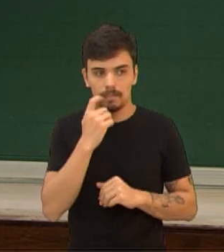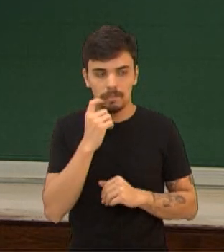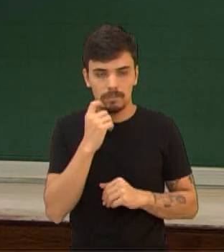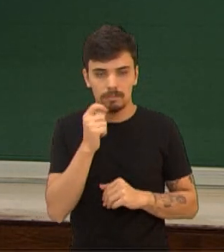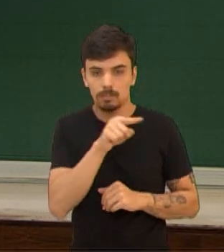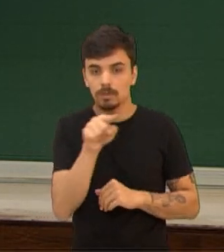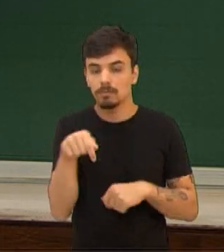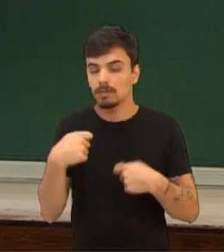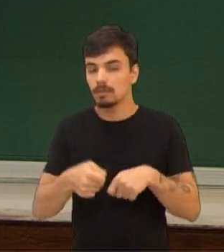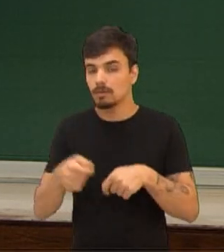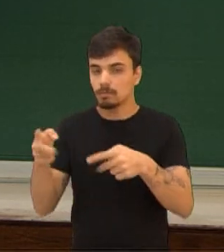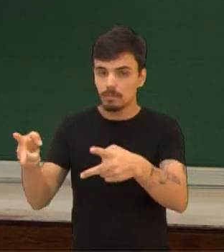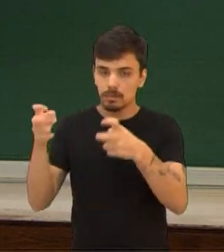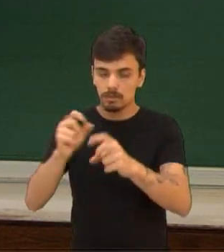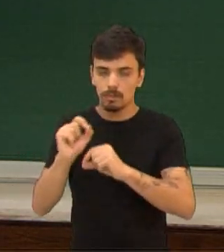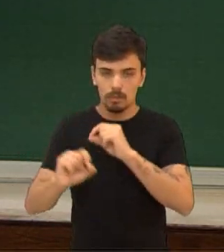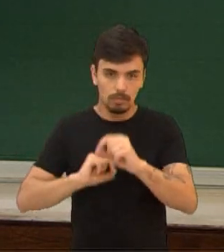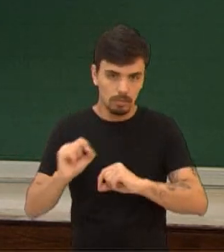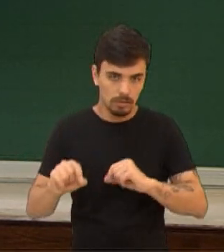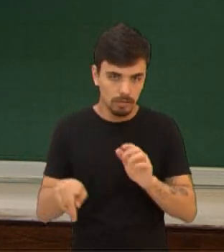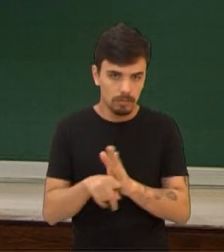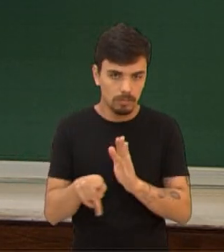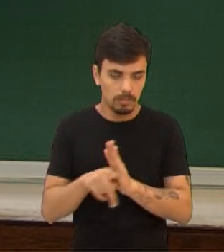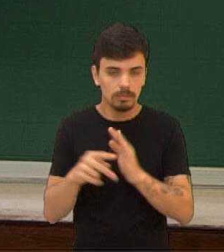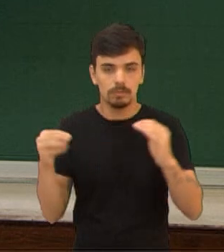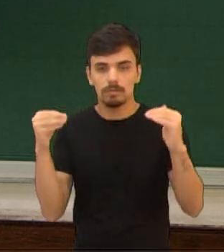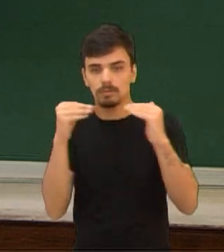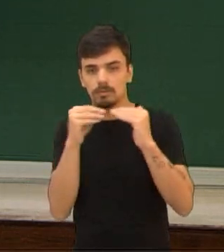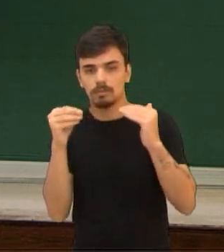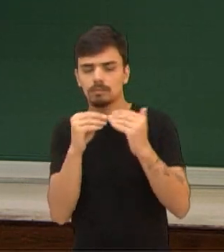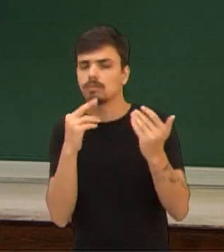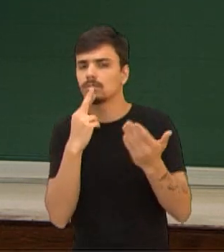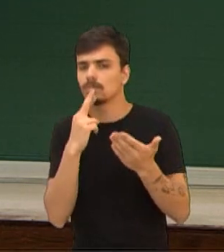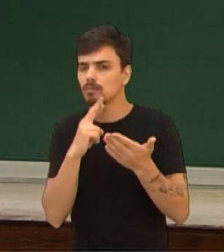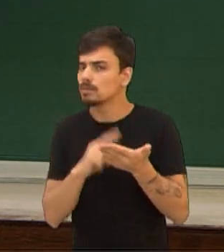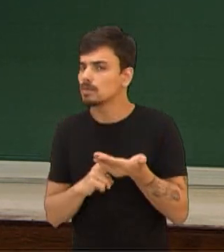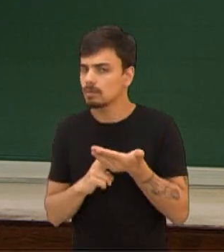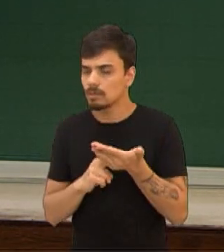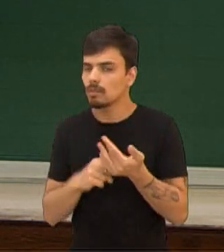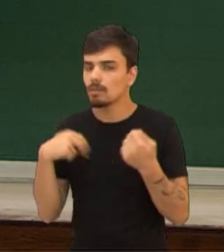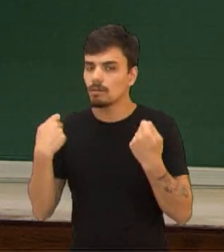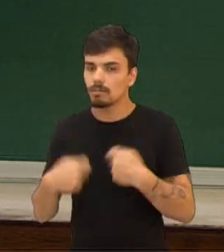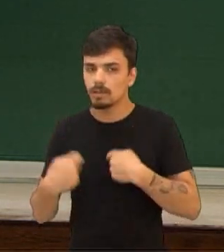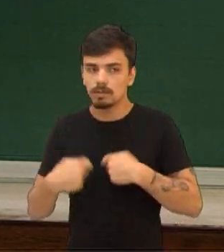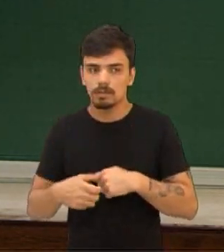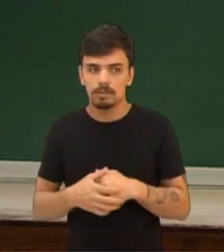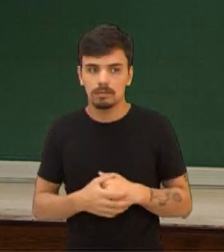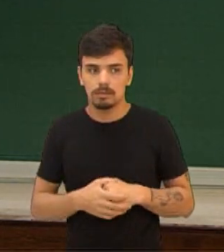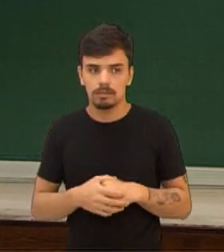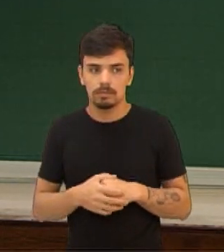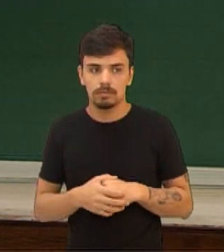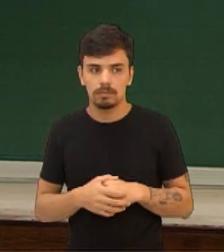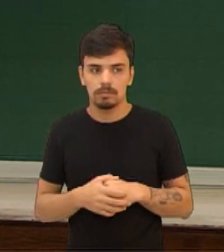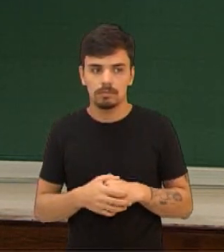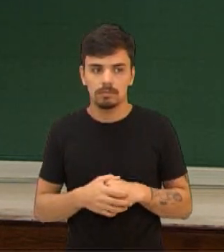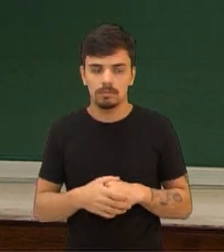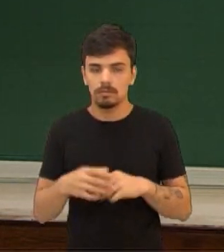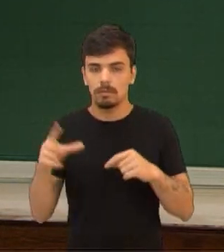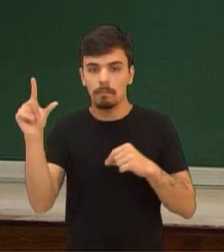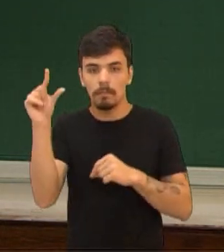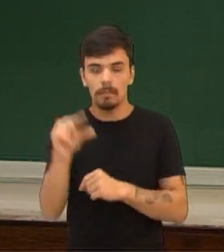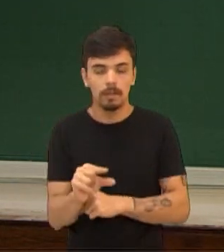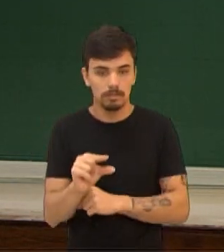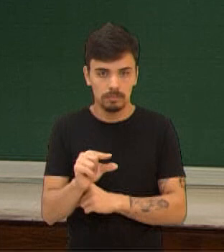você tem que perceber que na capacitância equivalente, o resultado, né, tem que ser uma capacitância